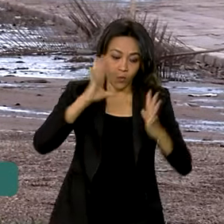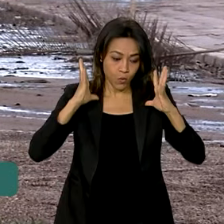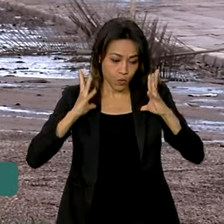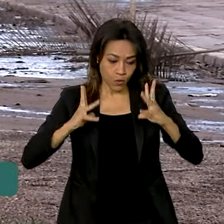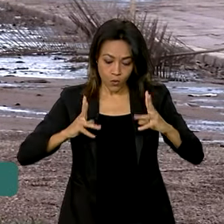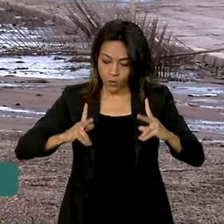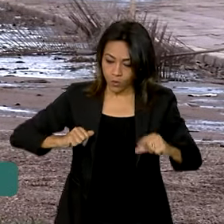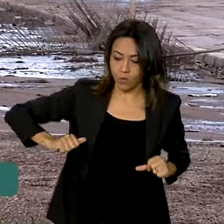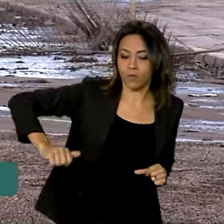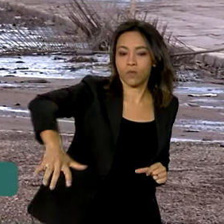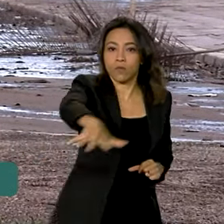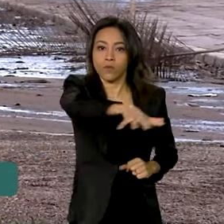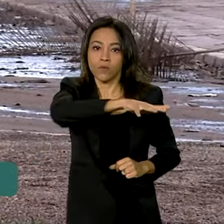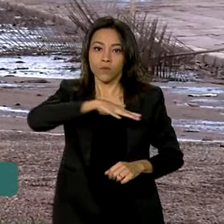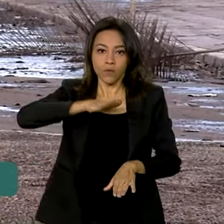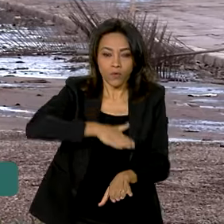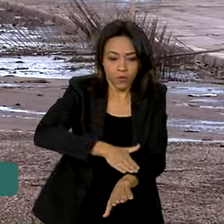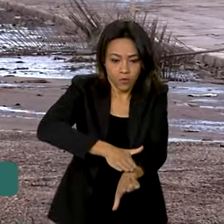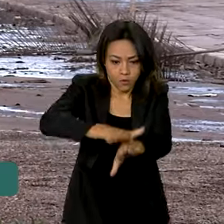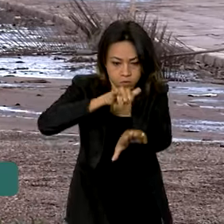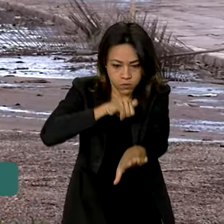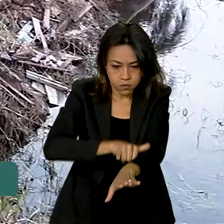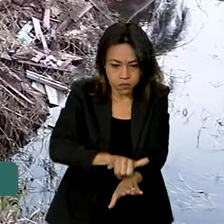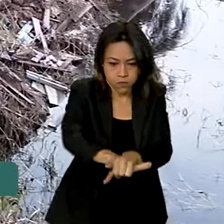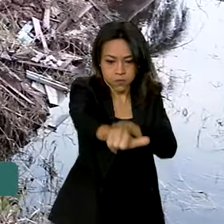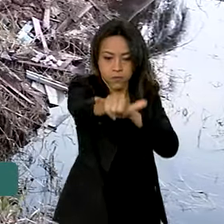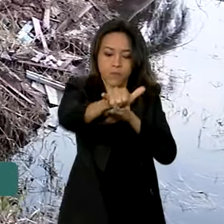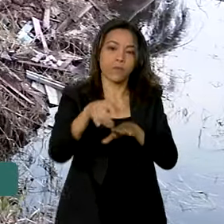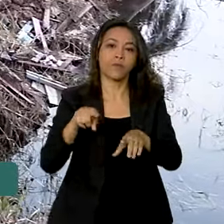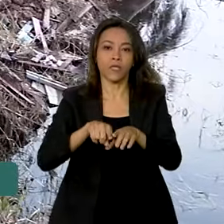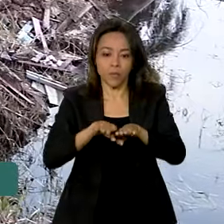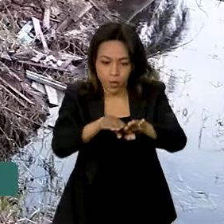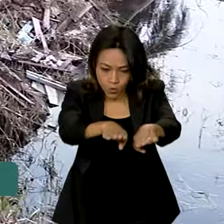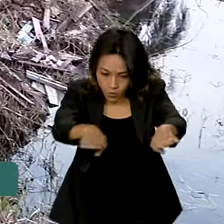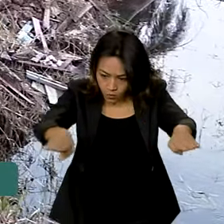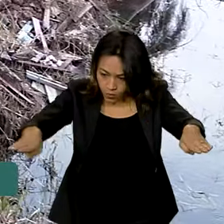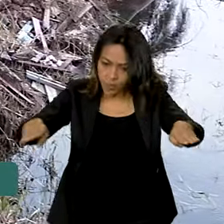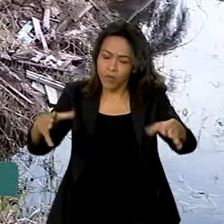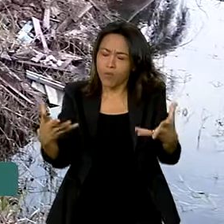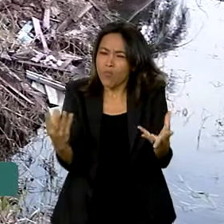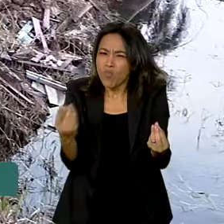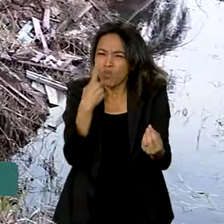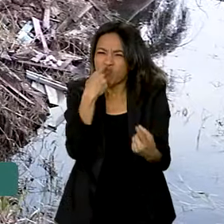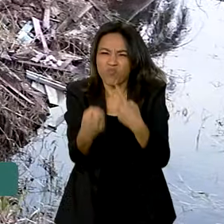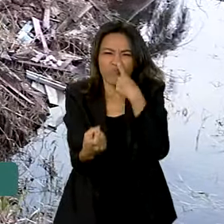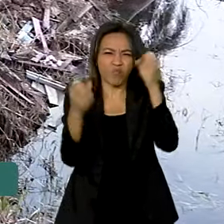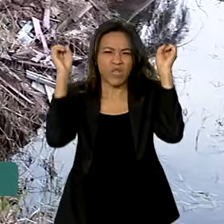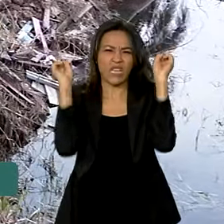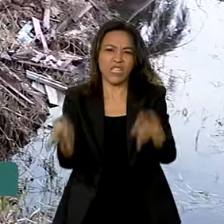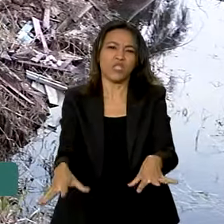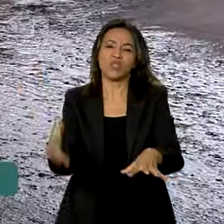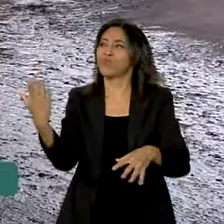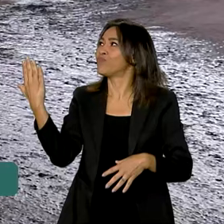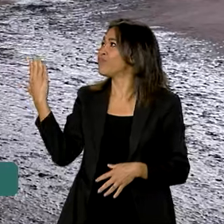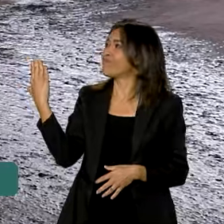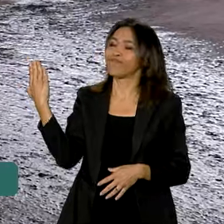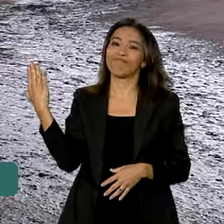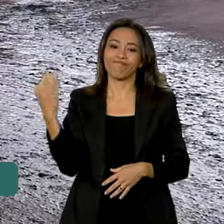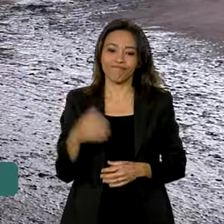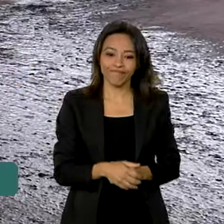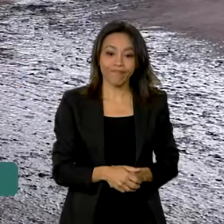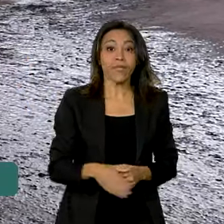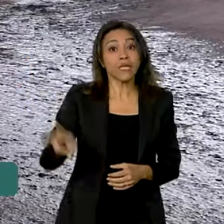varredura e limpeza das pistas e pátios. Muito lixo e entulho deixados pela água.